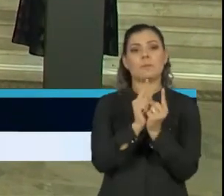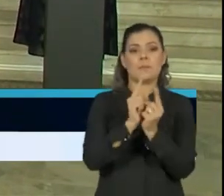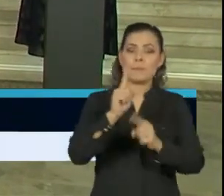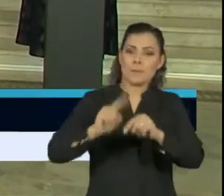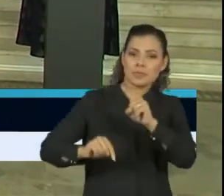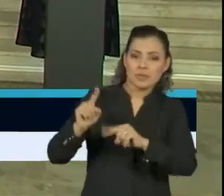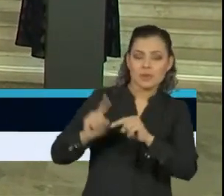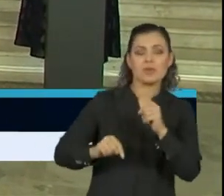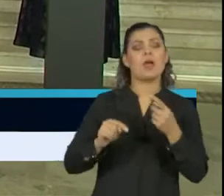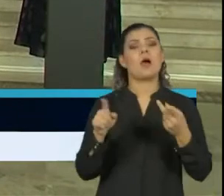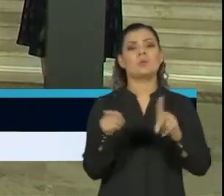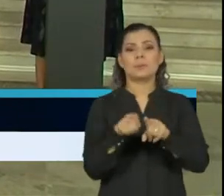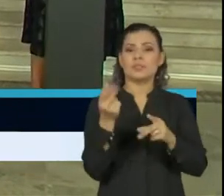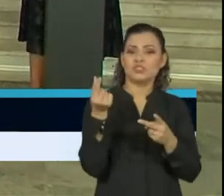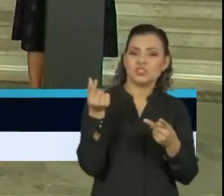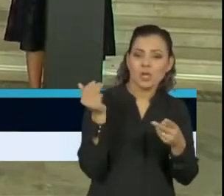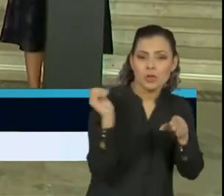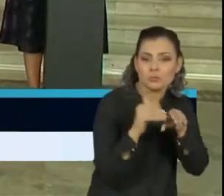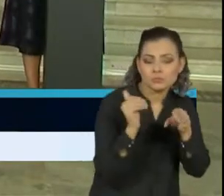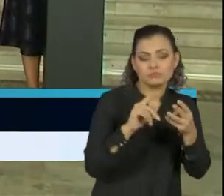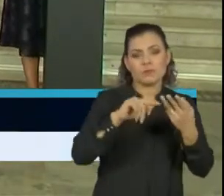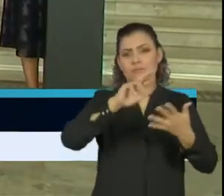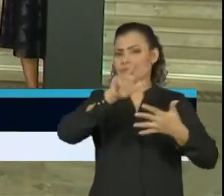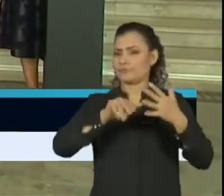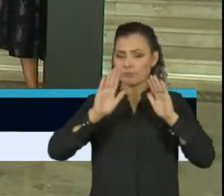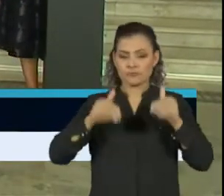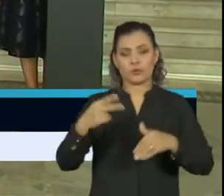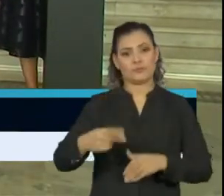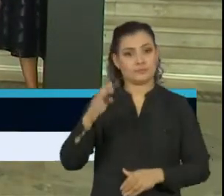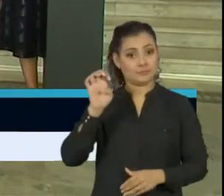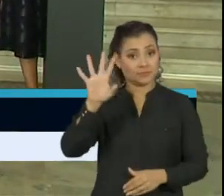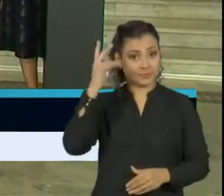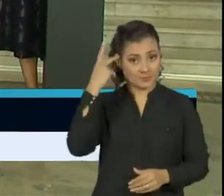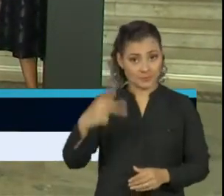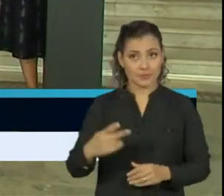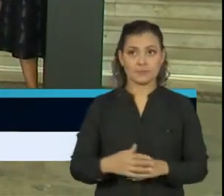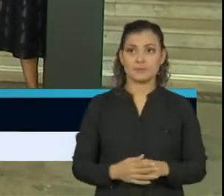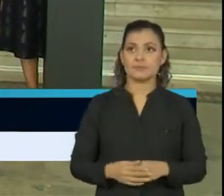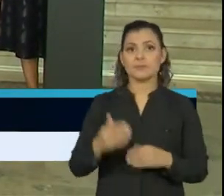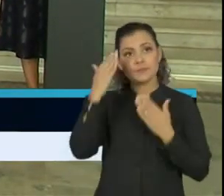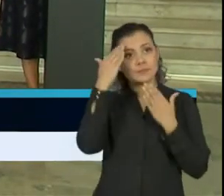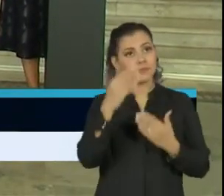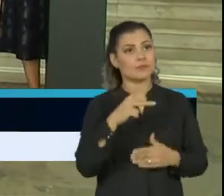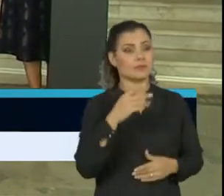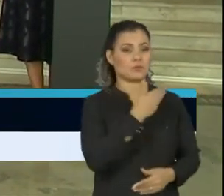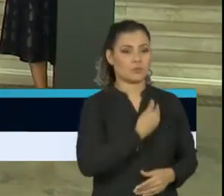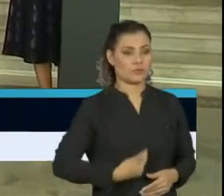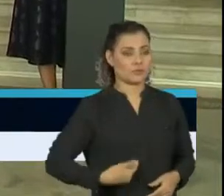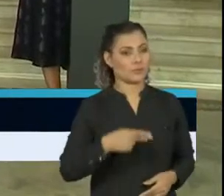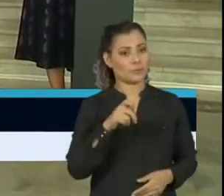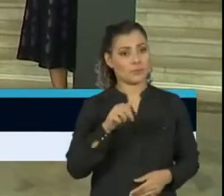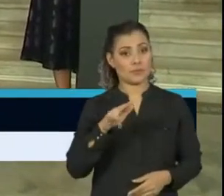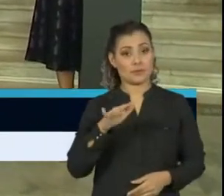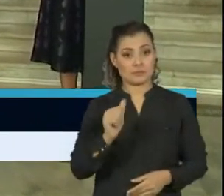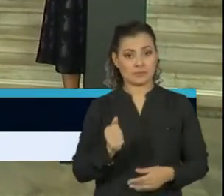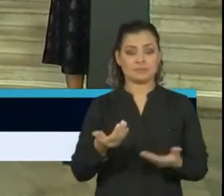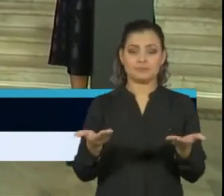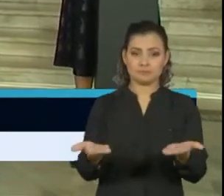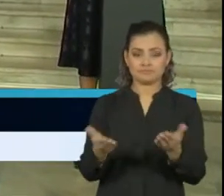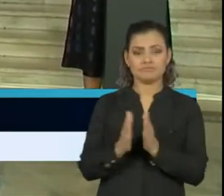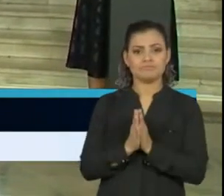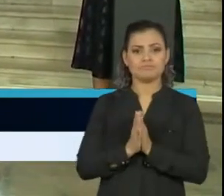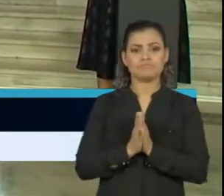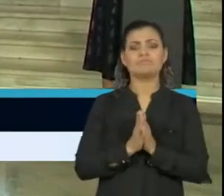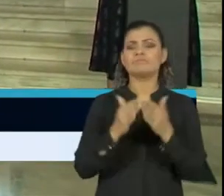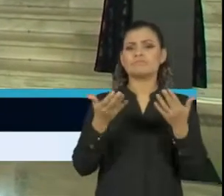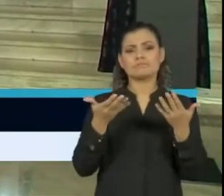e serviços para São Paulo. Patrícia. Obrigada, governador. Em primeiro lugar, um